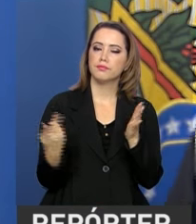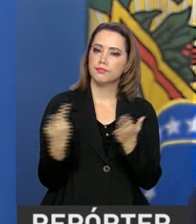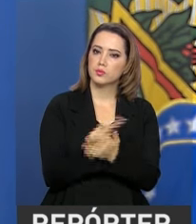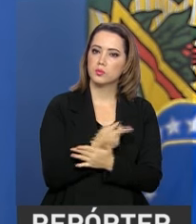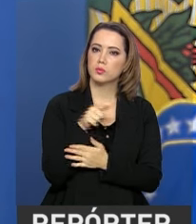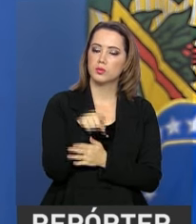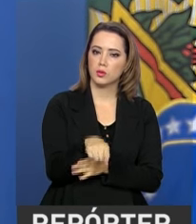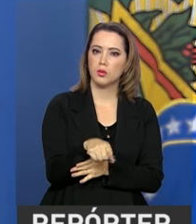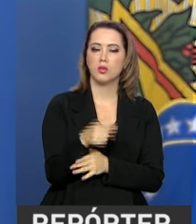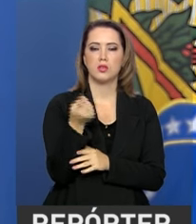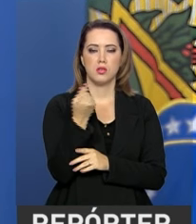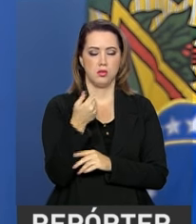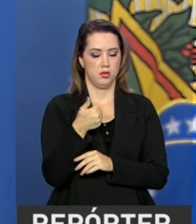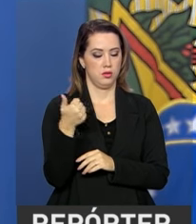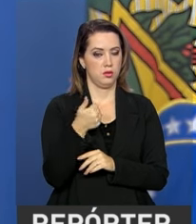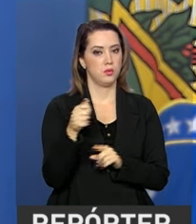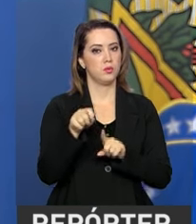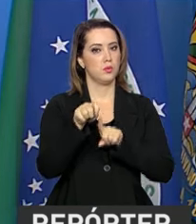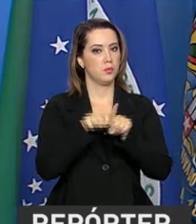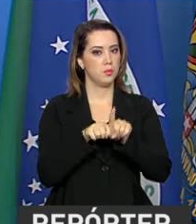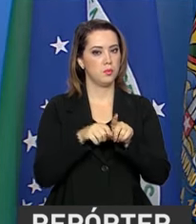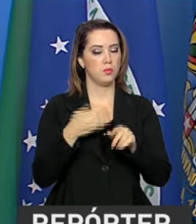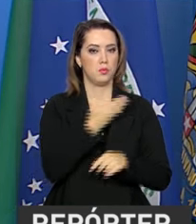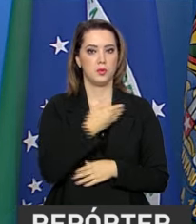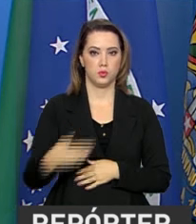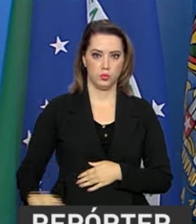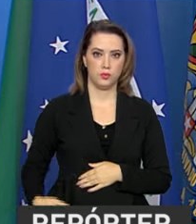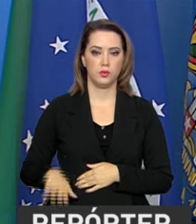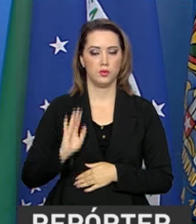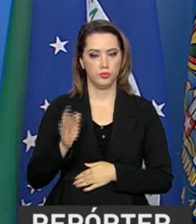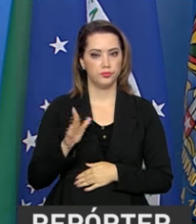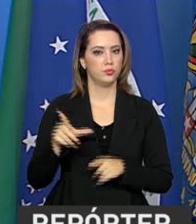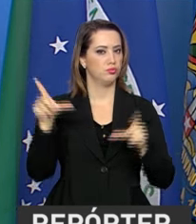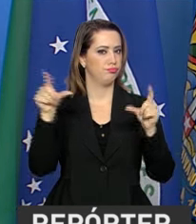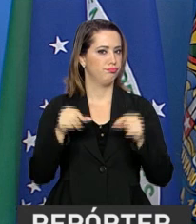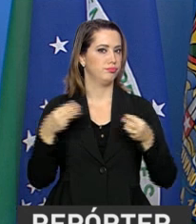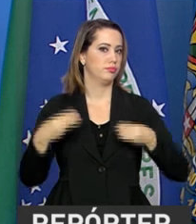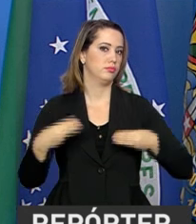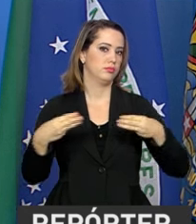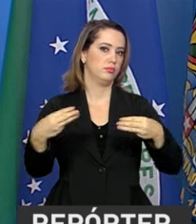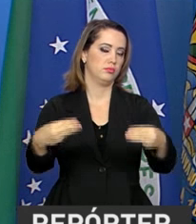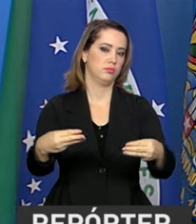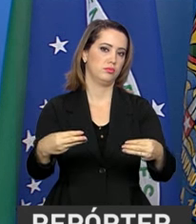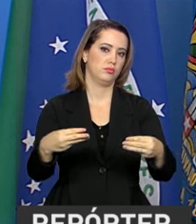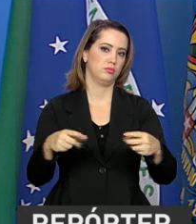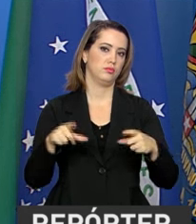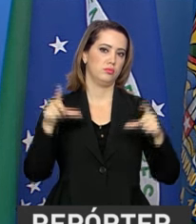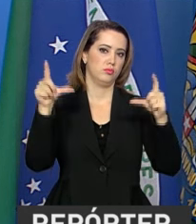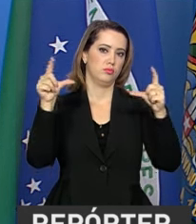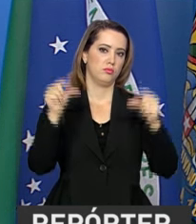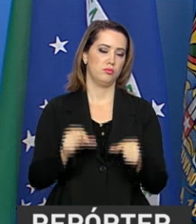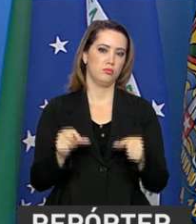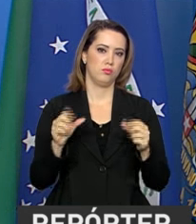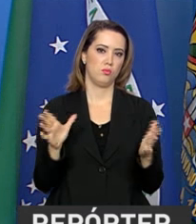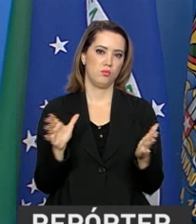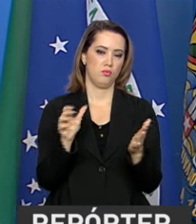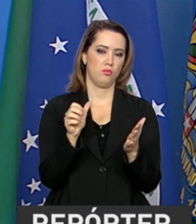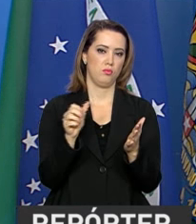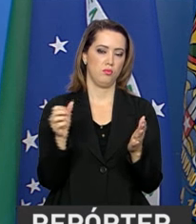de governo para tirar o país da crise. Eliminamos ministérios, eliminamos mais de